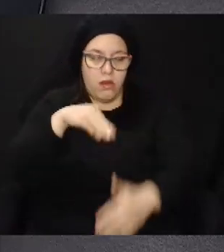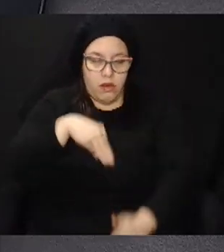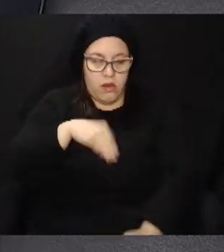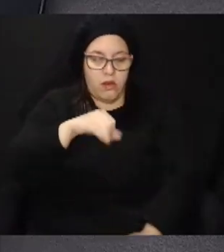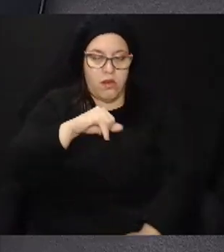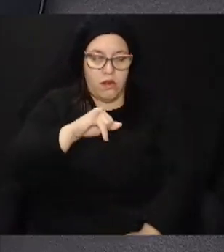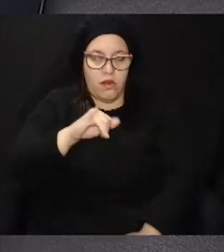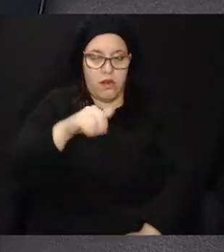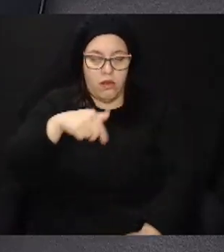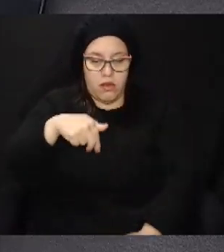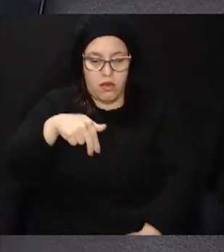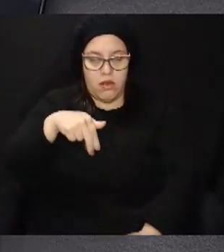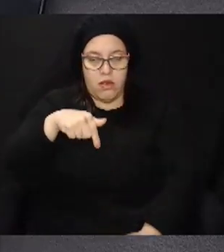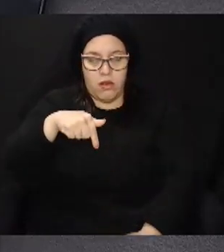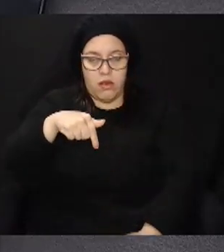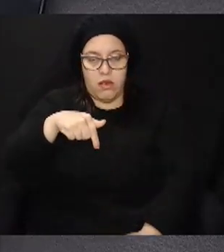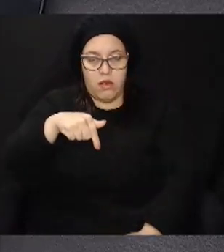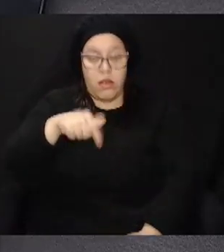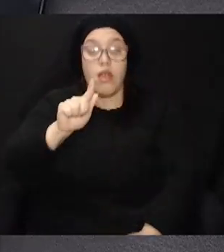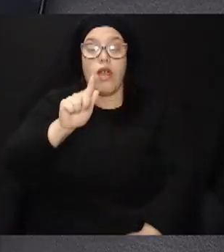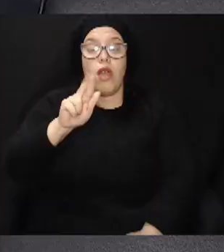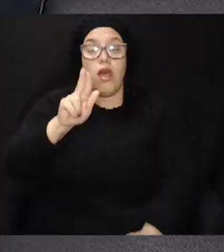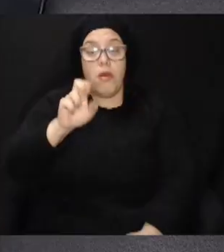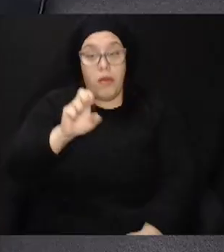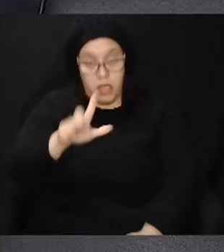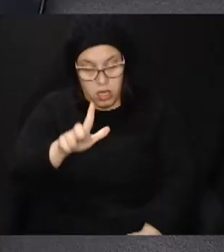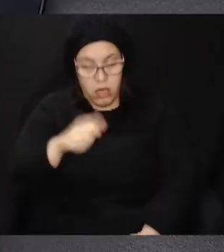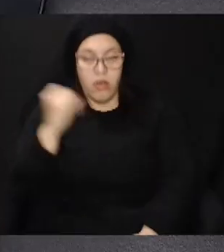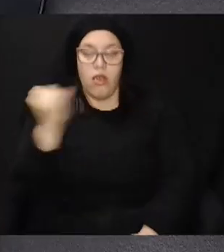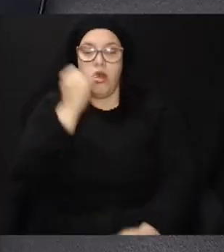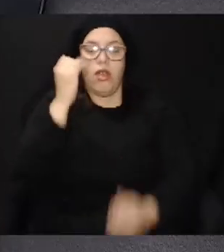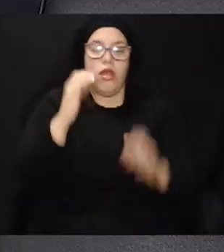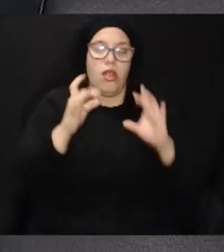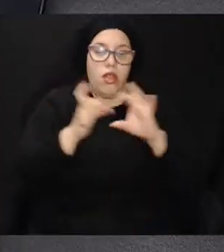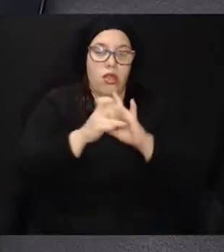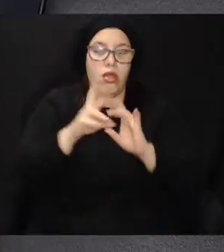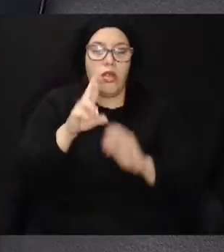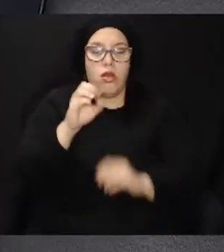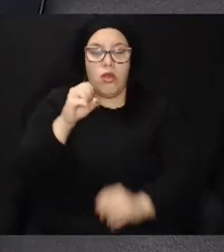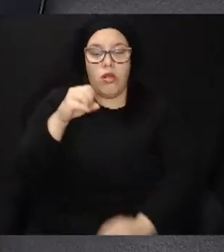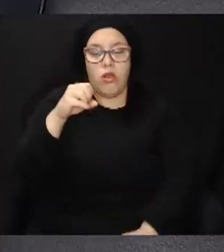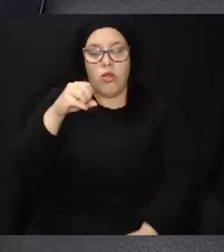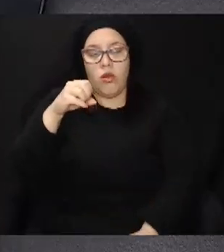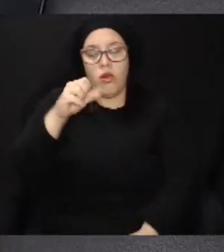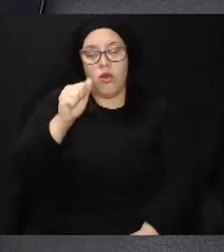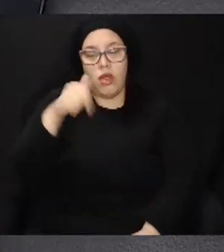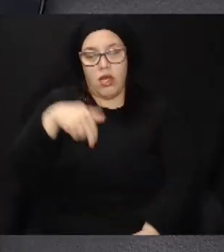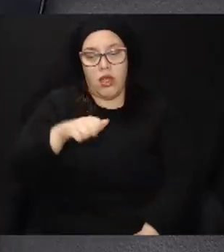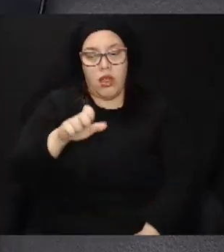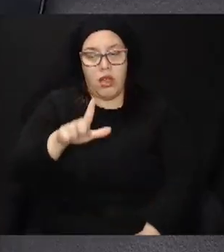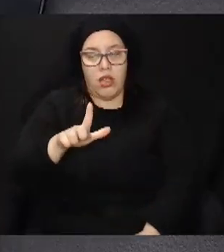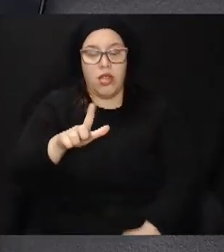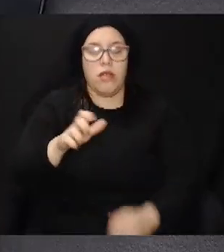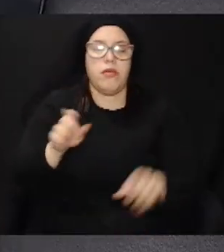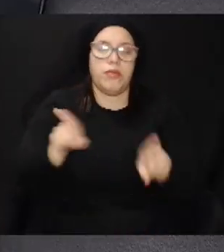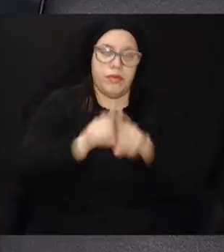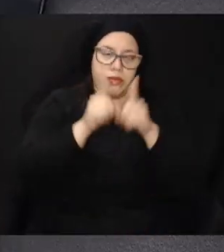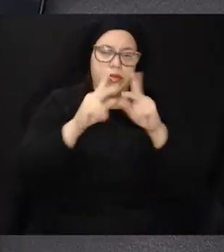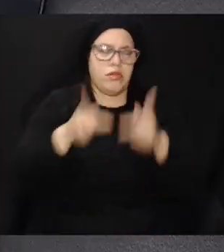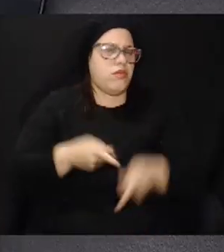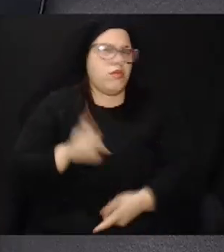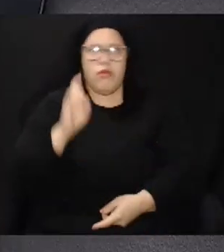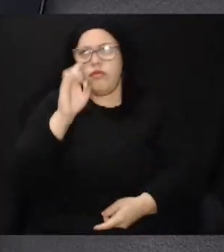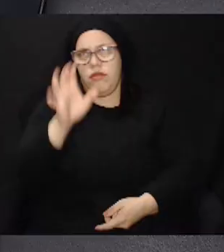Anhanguera, Vinhedo, uma importante rodovia que traz dignidade humana, mas ela tem que vir por completo, não apenas para